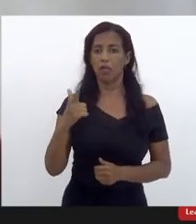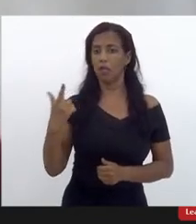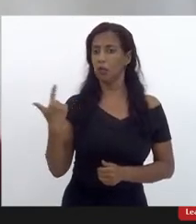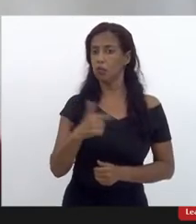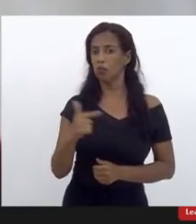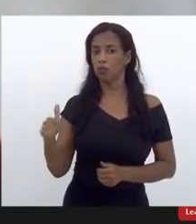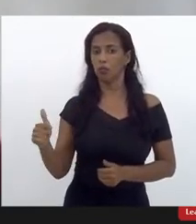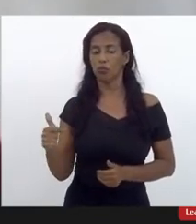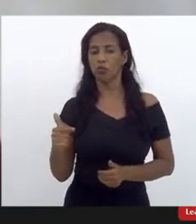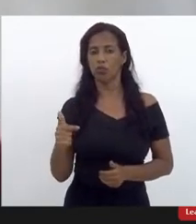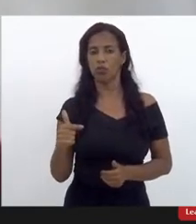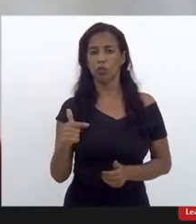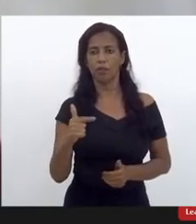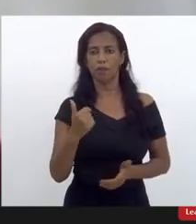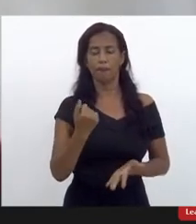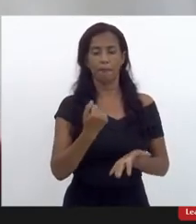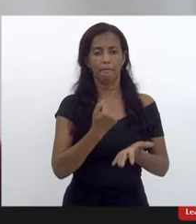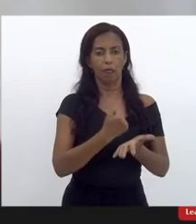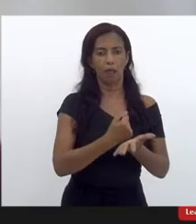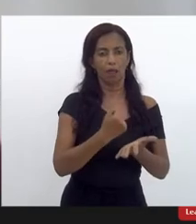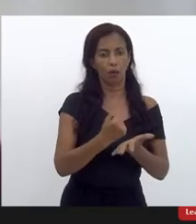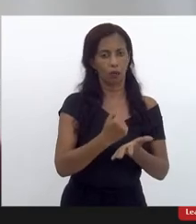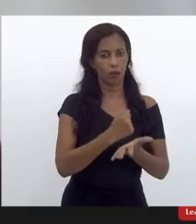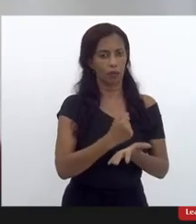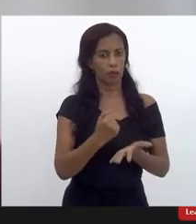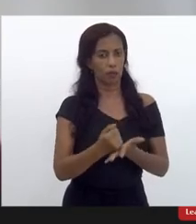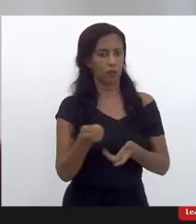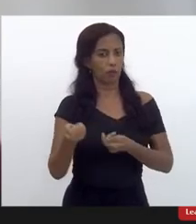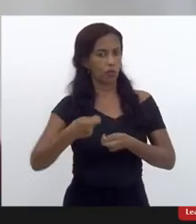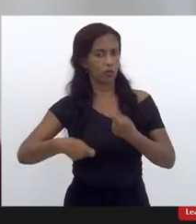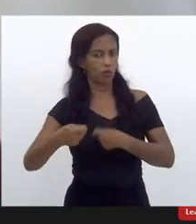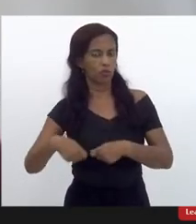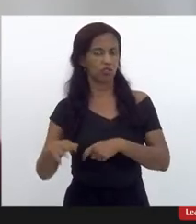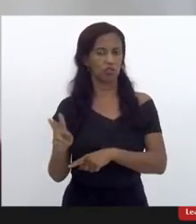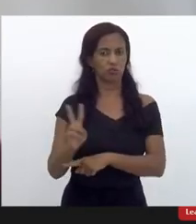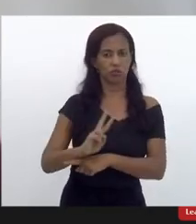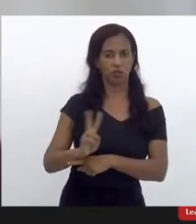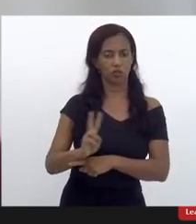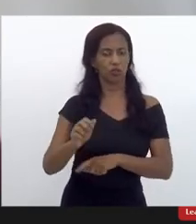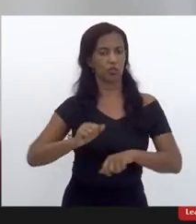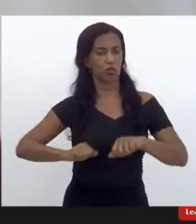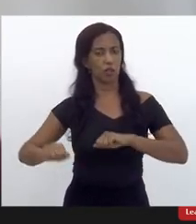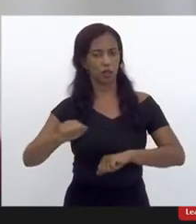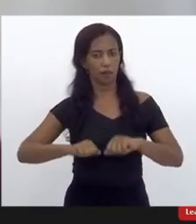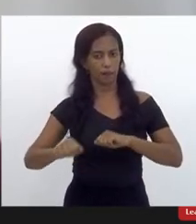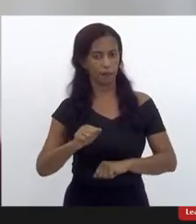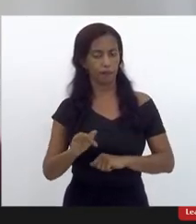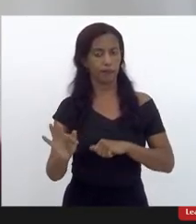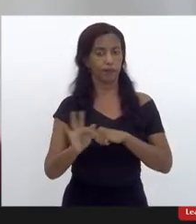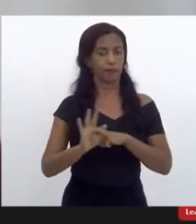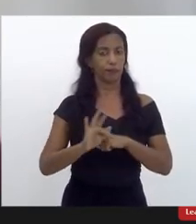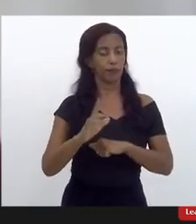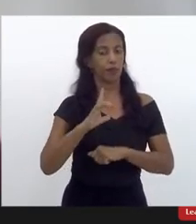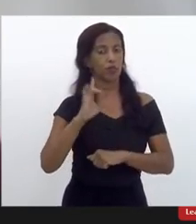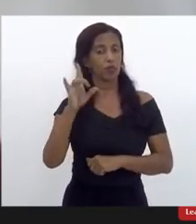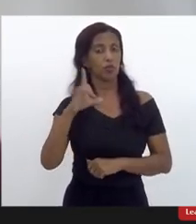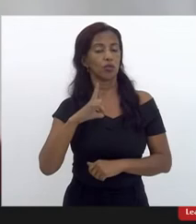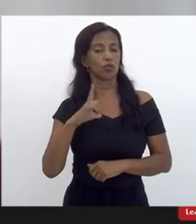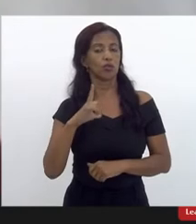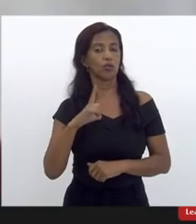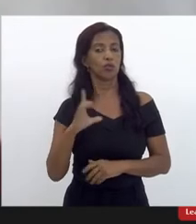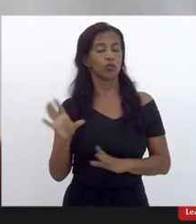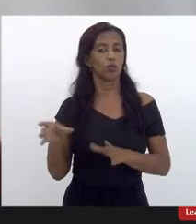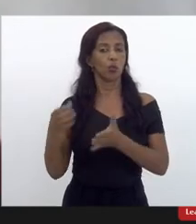com terceirização nem de auxiliar administrativo, nem de vigia, nem de limpeza. A FAITEC contava com